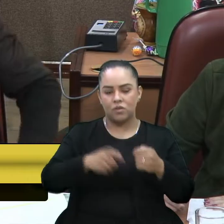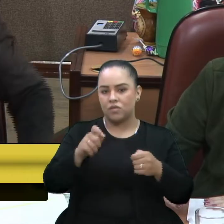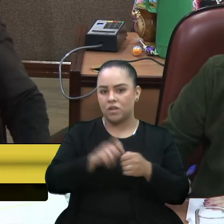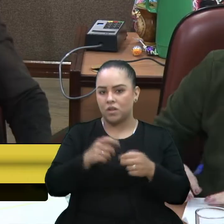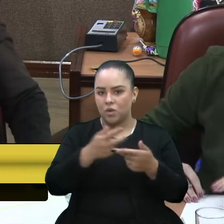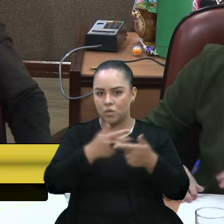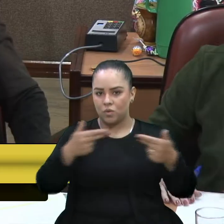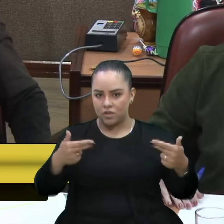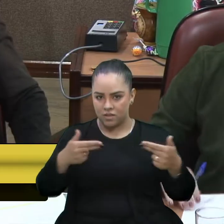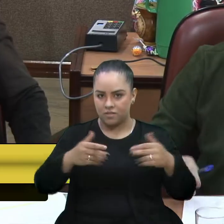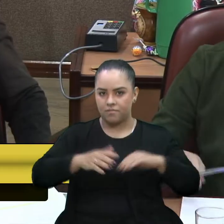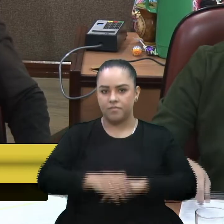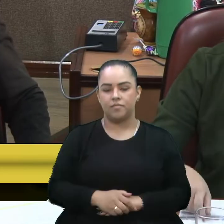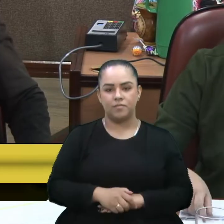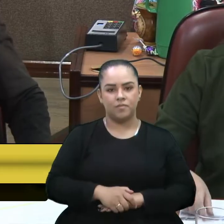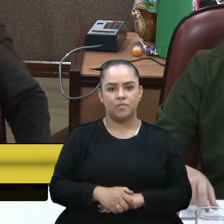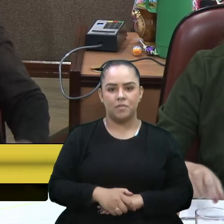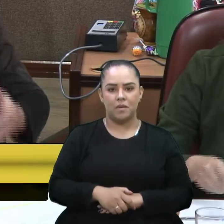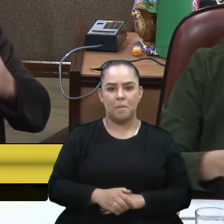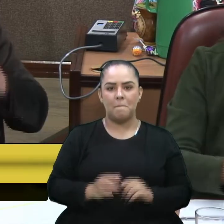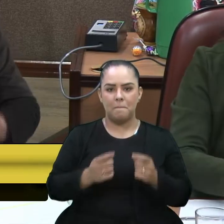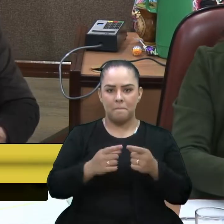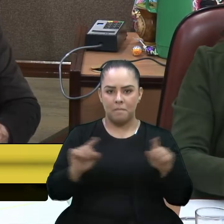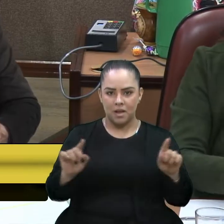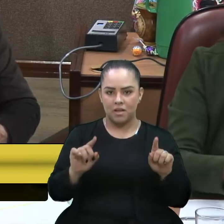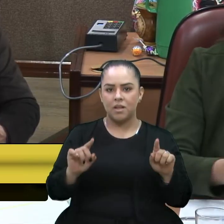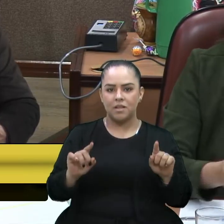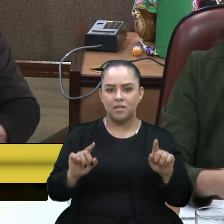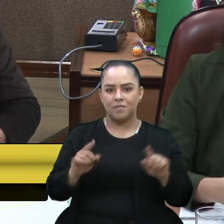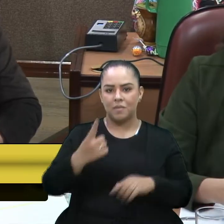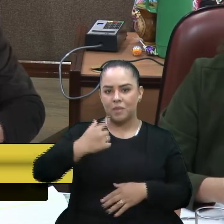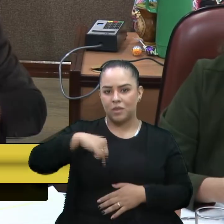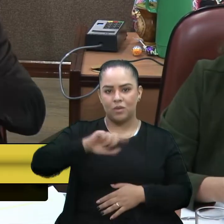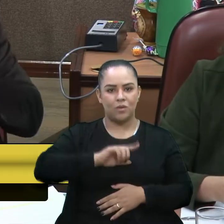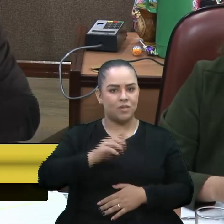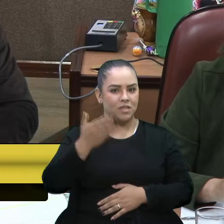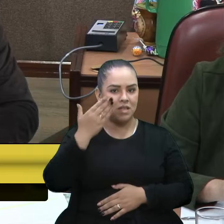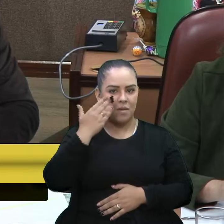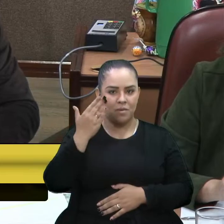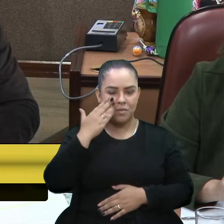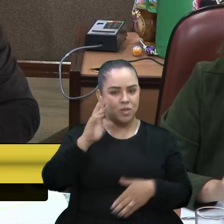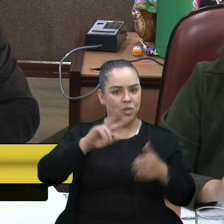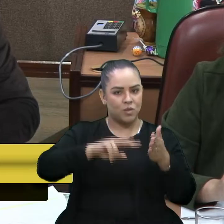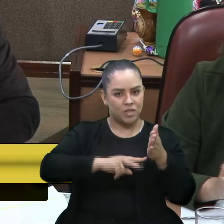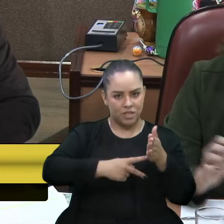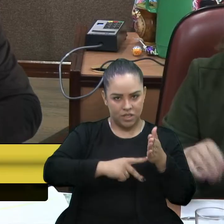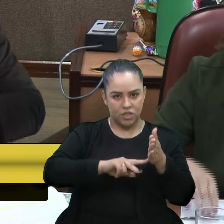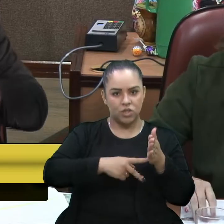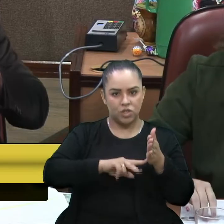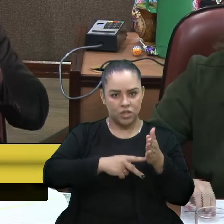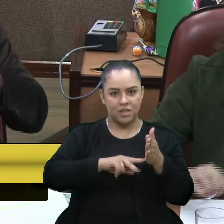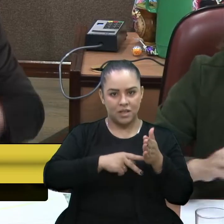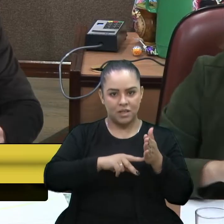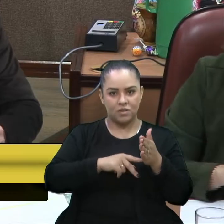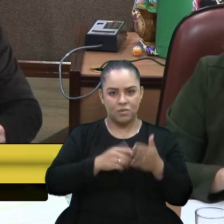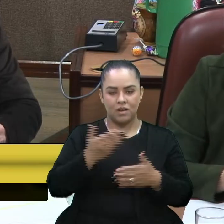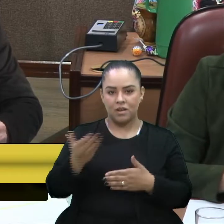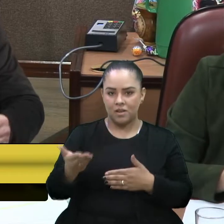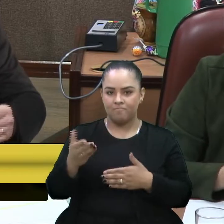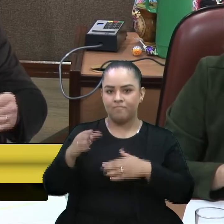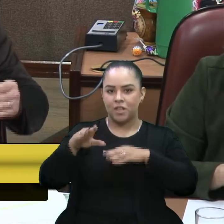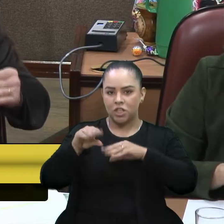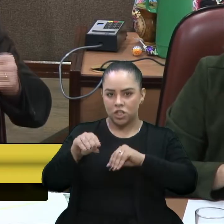coisa. Agora, é visível que o sindicato está